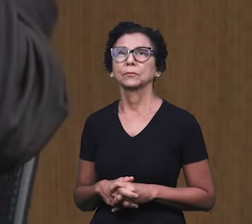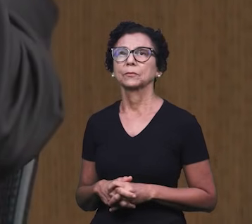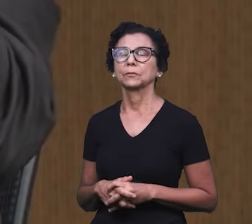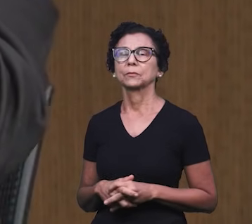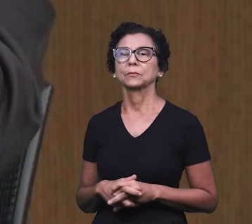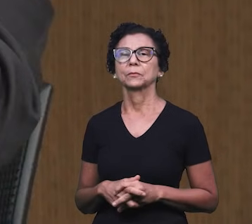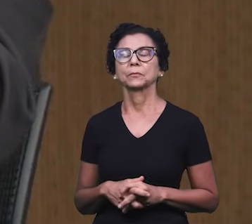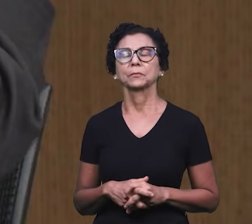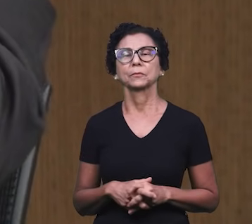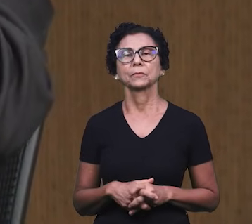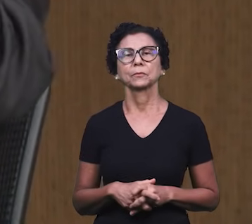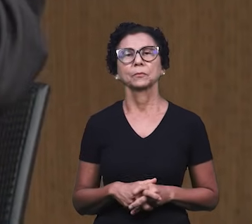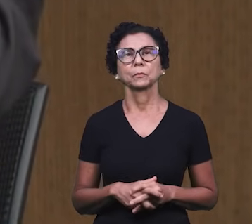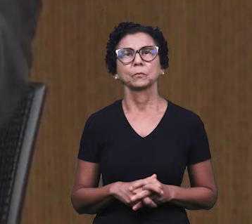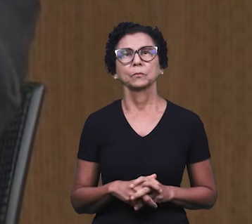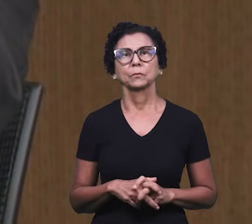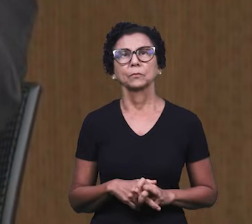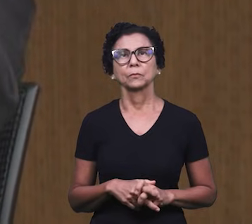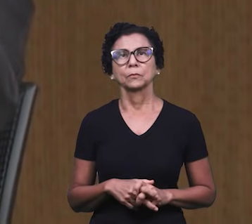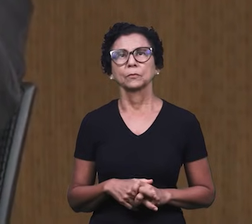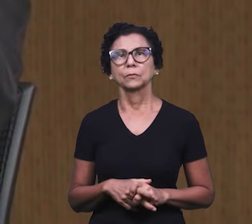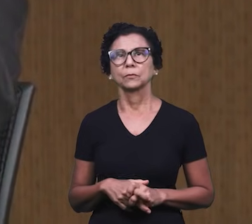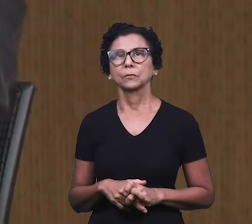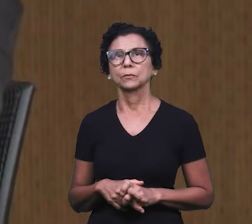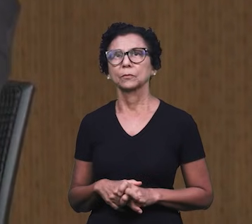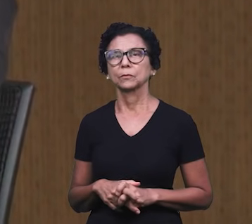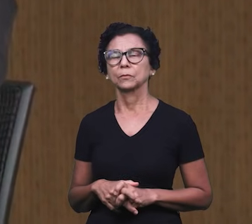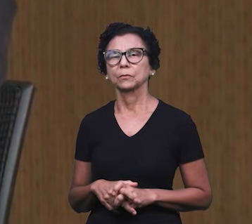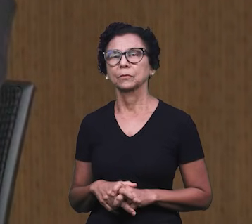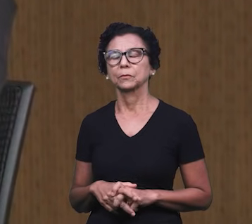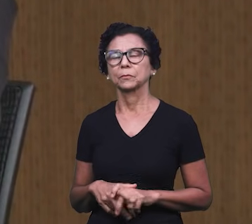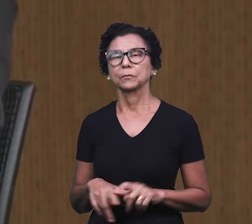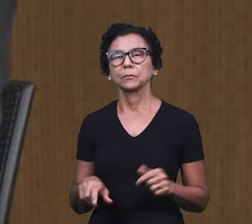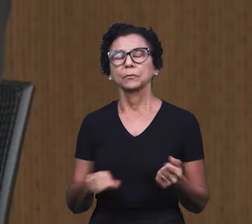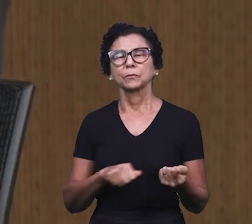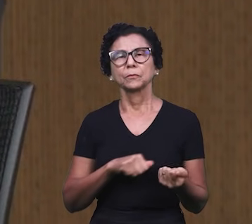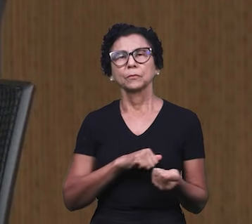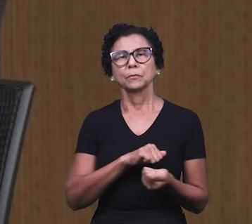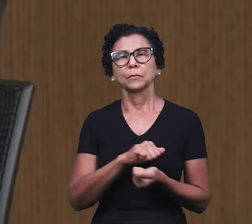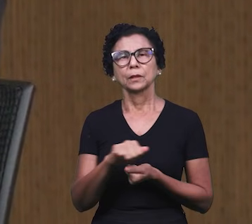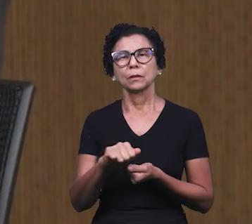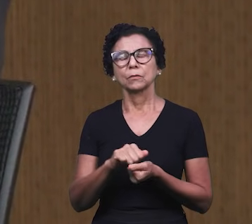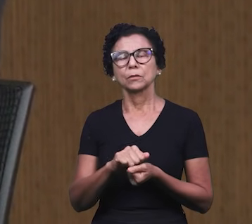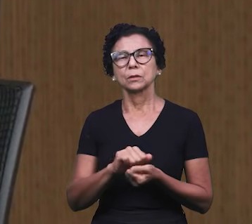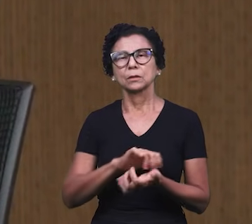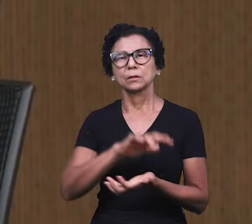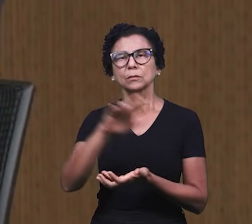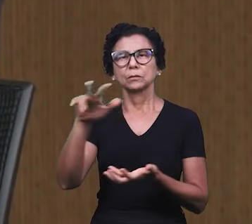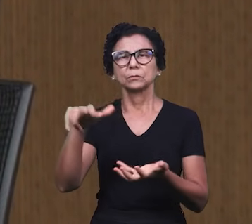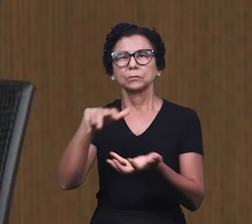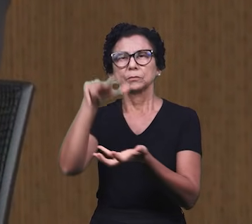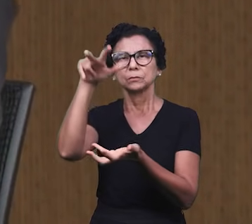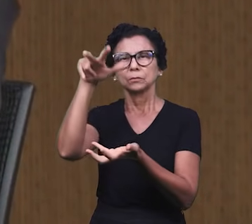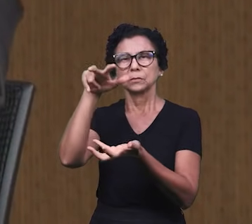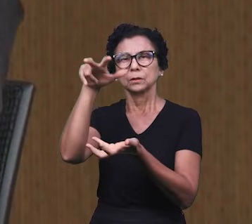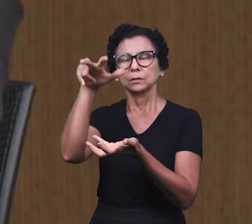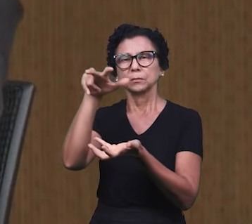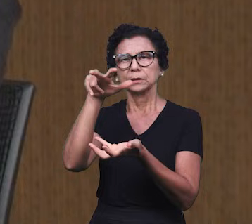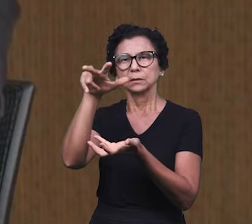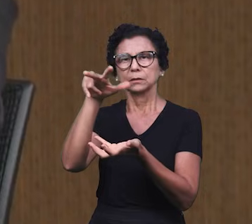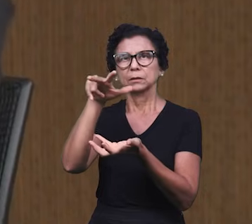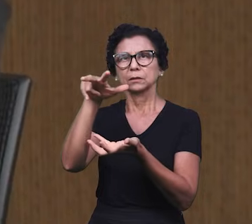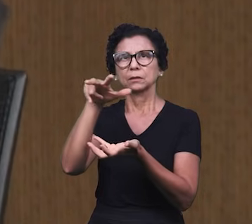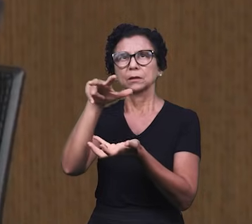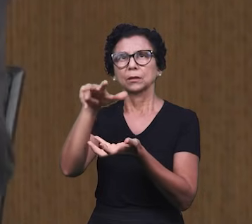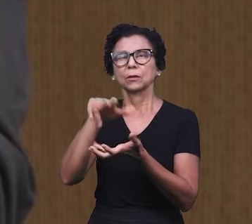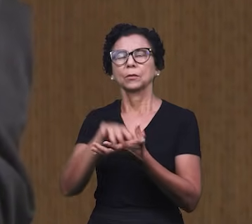abaixa um pouquinho o sinal lá de quem está falando e entra um tradutor e vai traduzindo o que ele... Então,